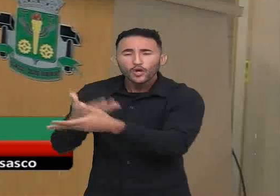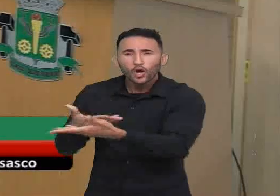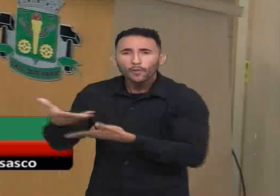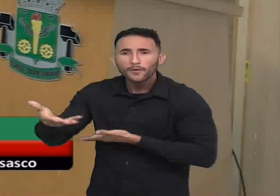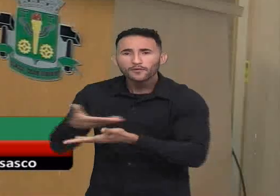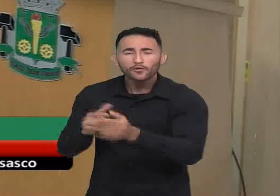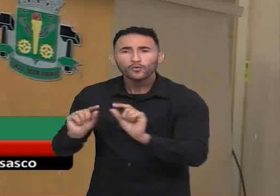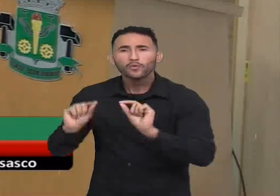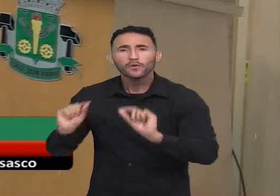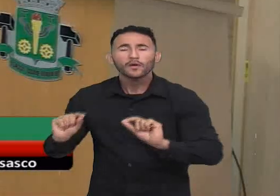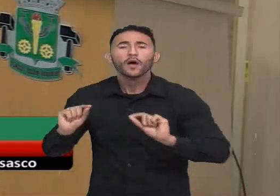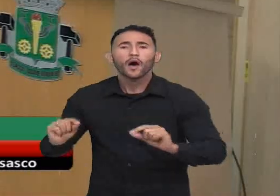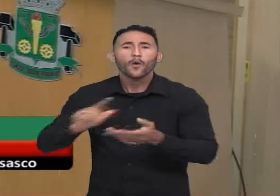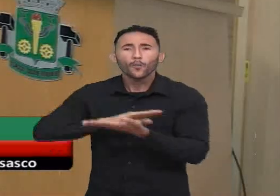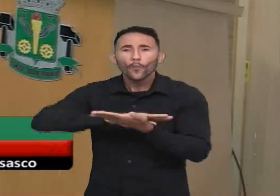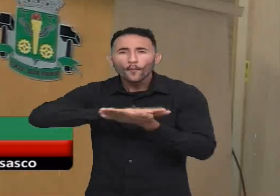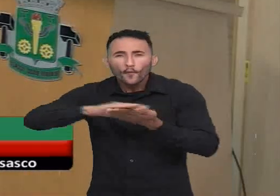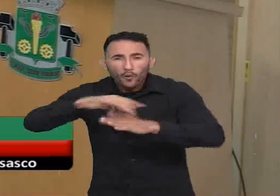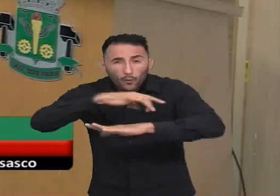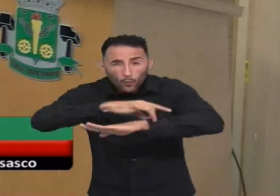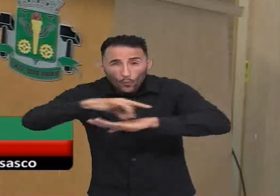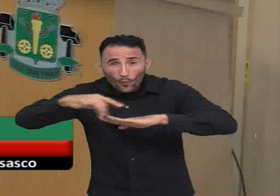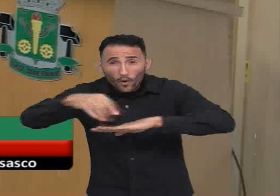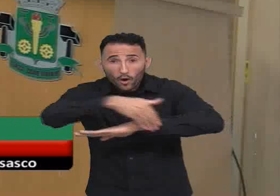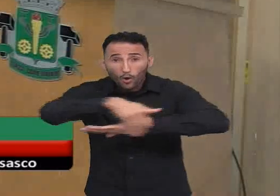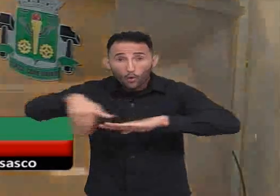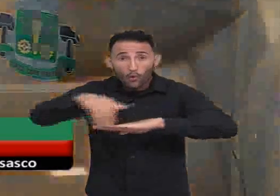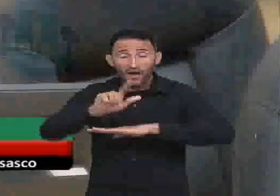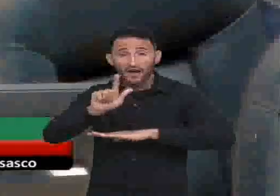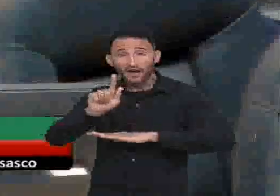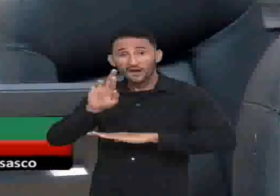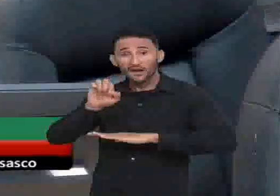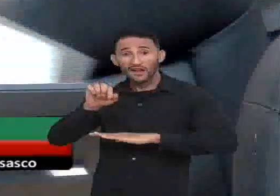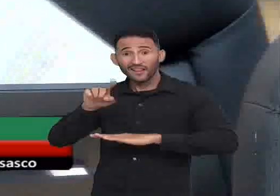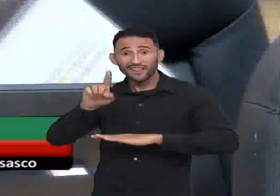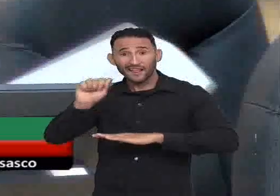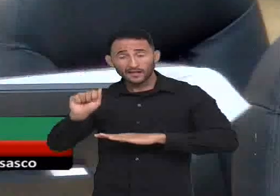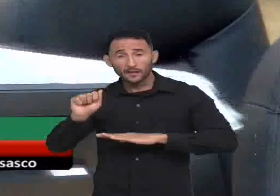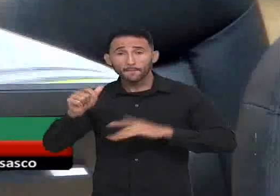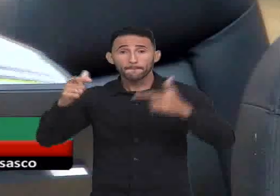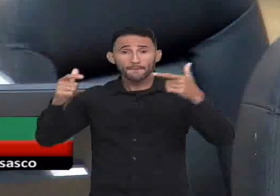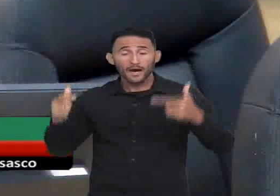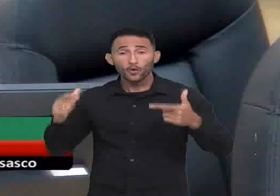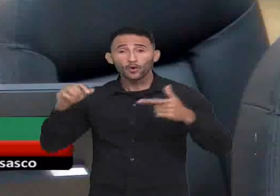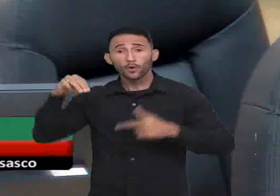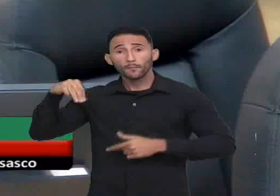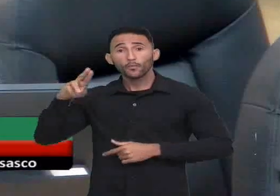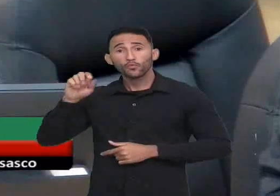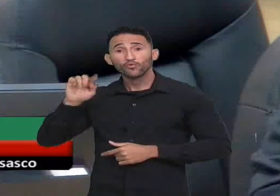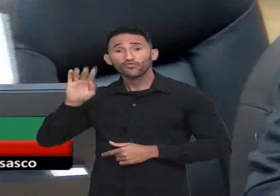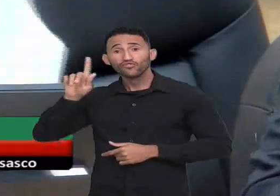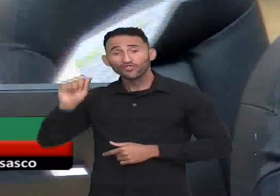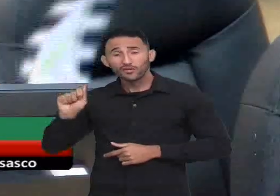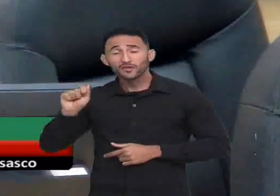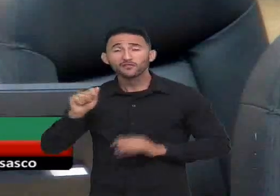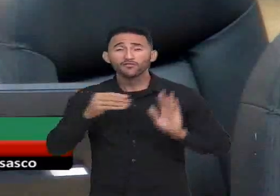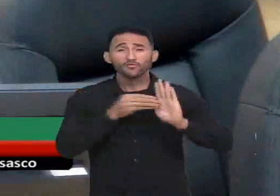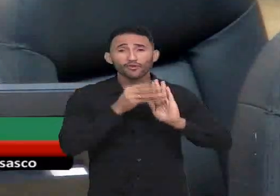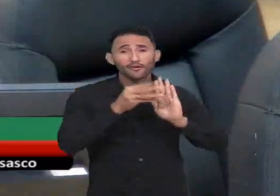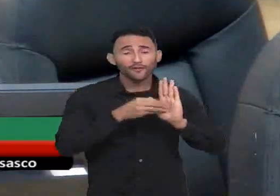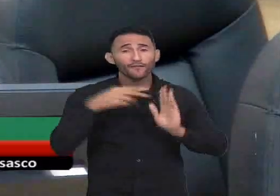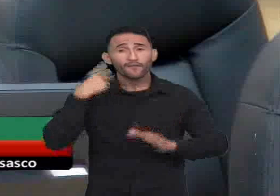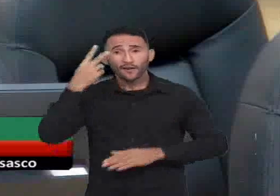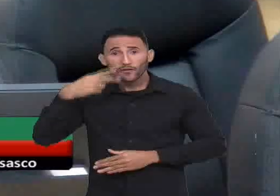obras recapeamento asfáltico da Rua Granada, no bairro Mutinga. Indicação do